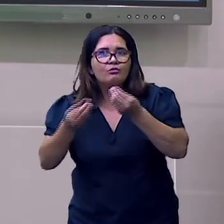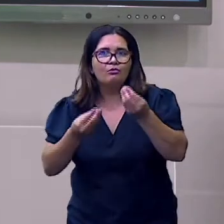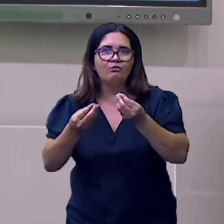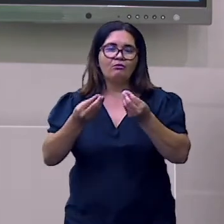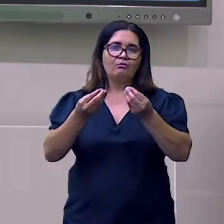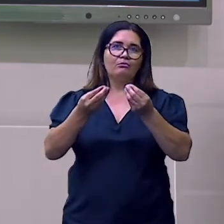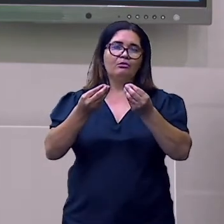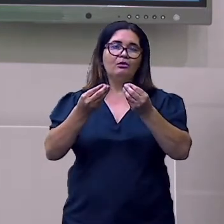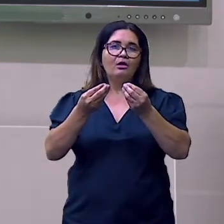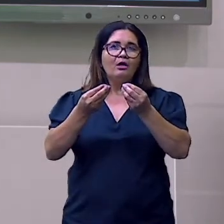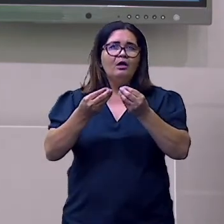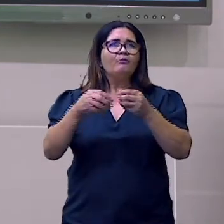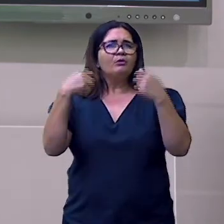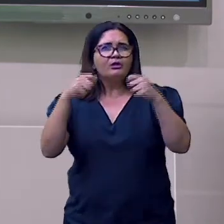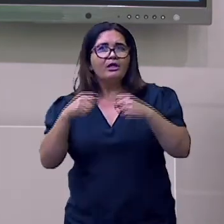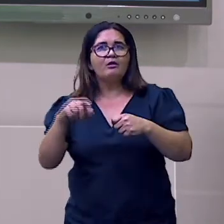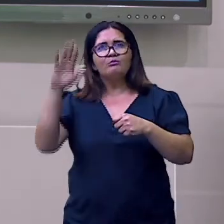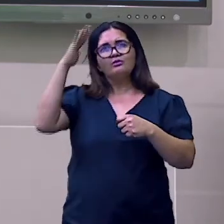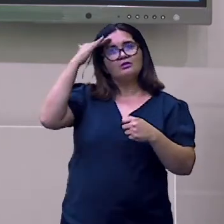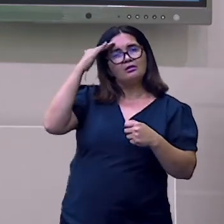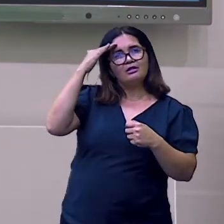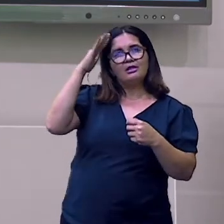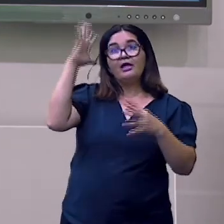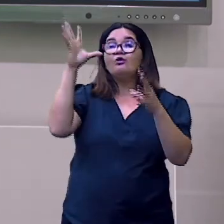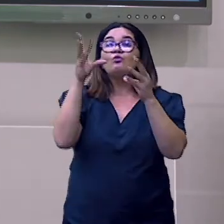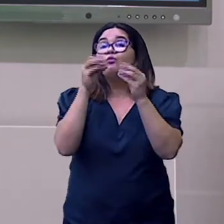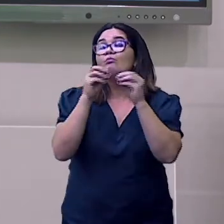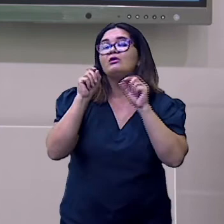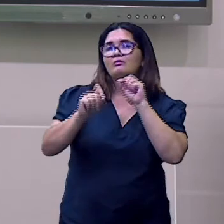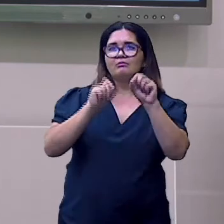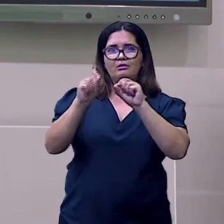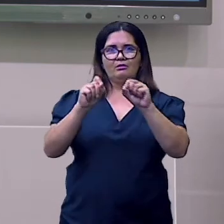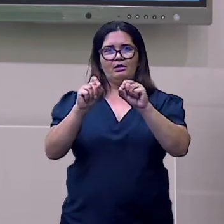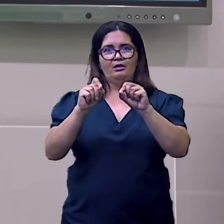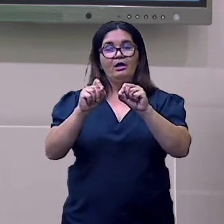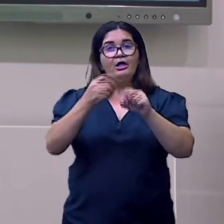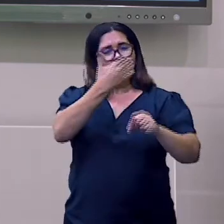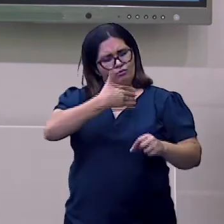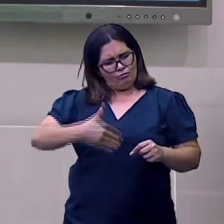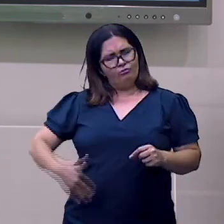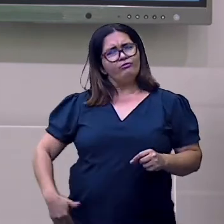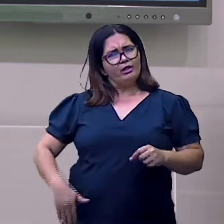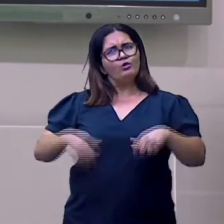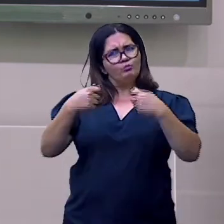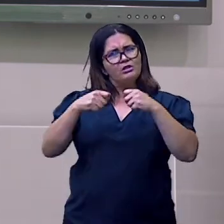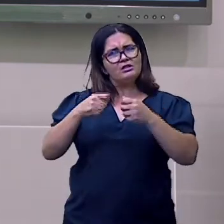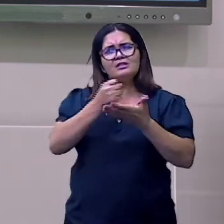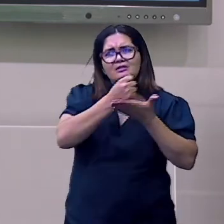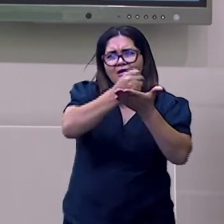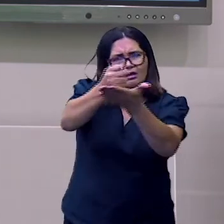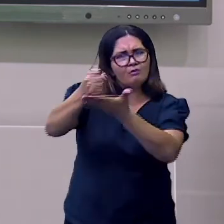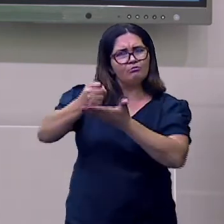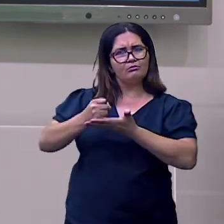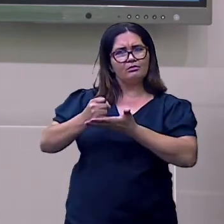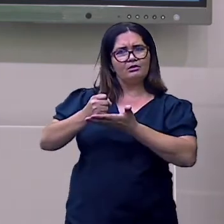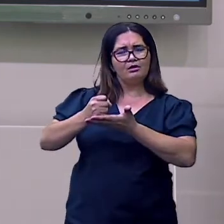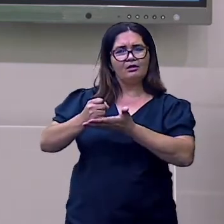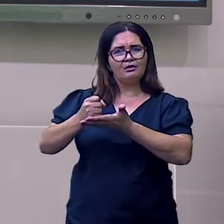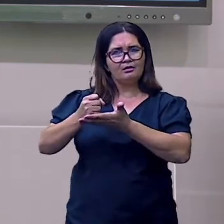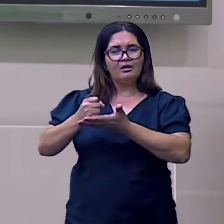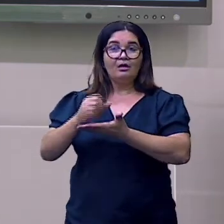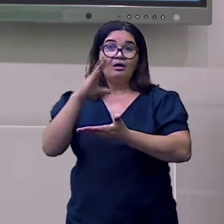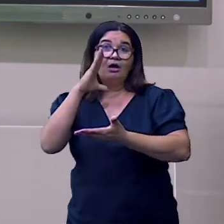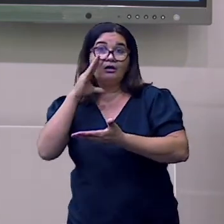forma geral, o governo ele tem que ofertar a essa criança condição, não só a criança,